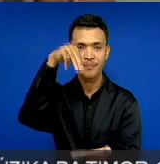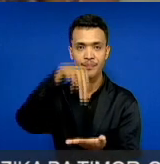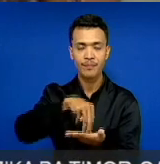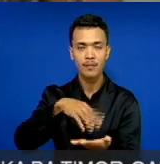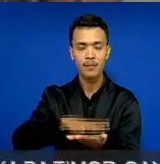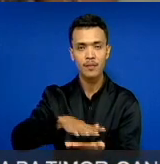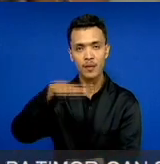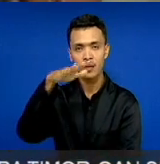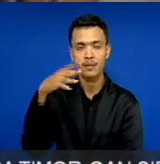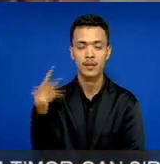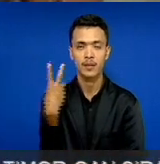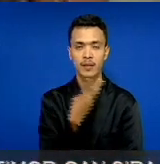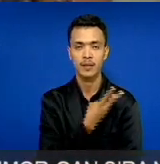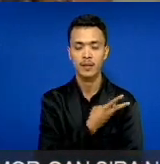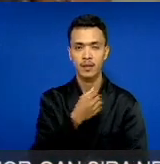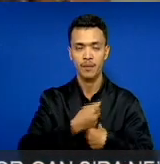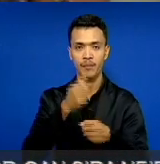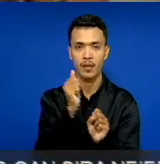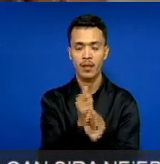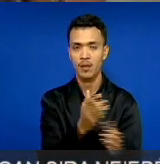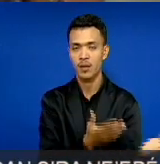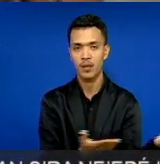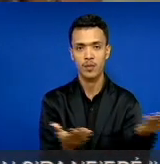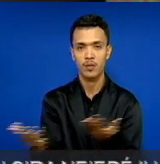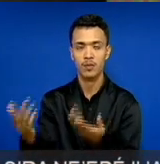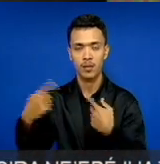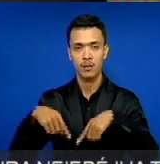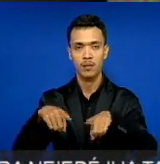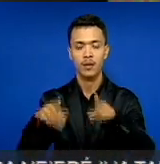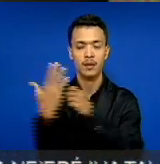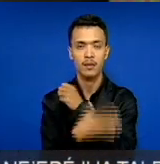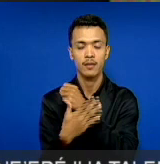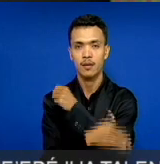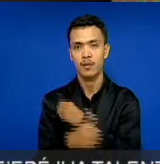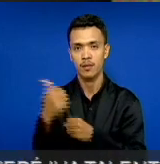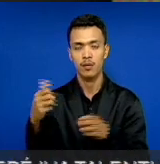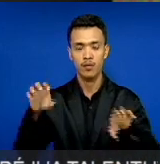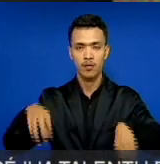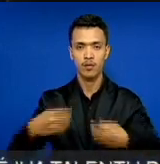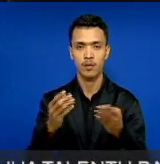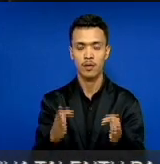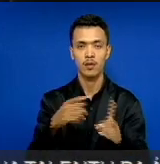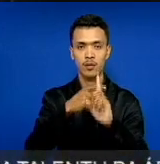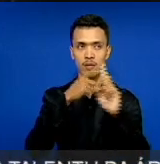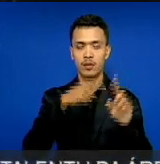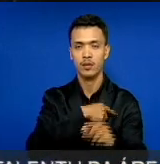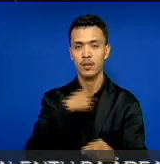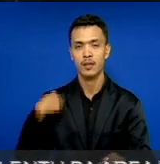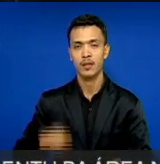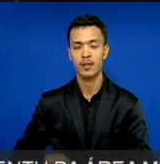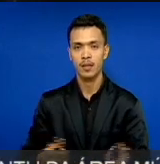toneladas, mas que está durante o dia, está exportado para Israel e Ur. Entretanto, o técnico Sirahusi província Hunan,